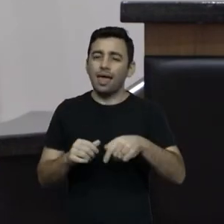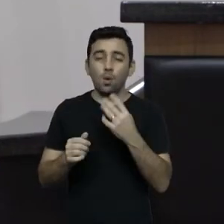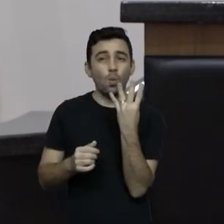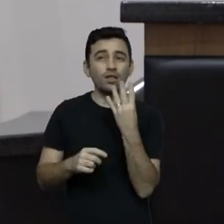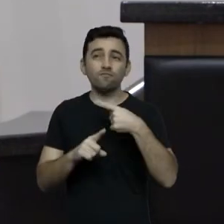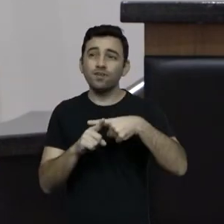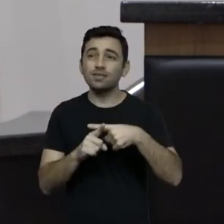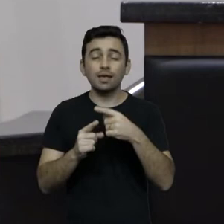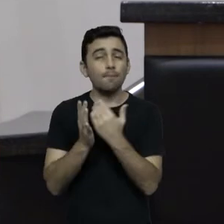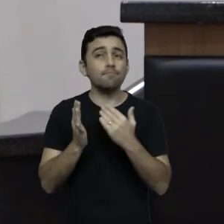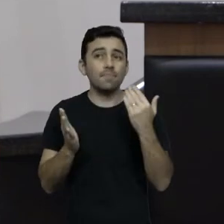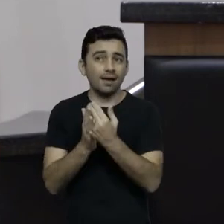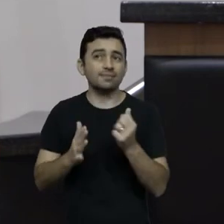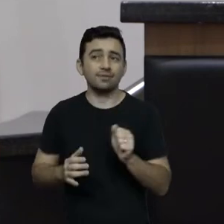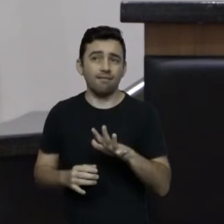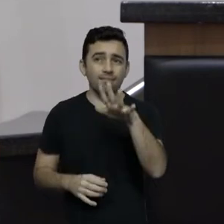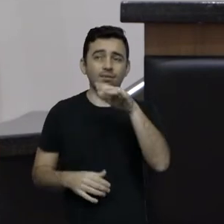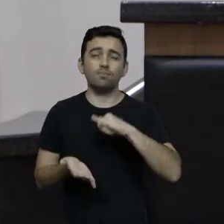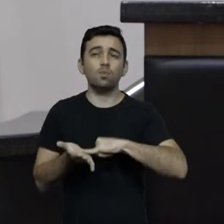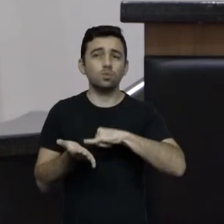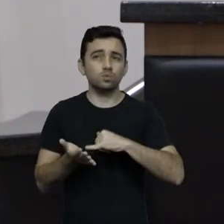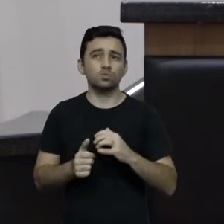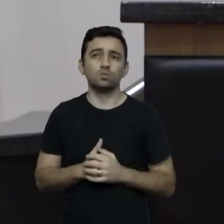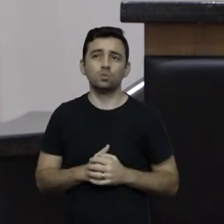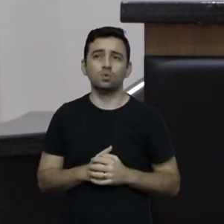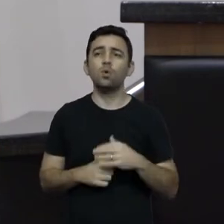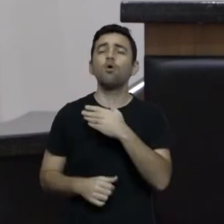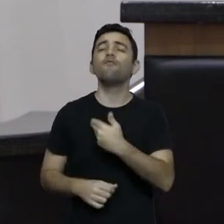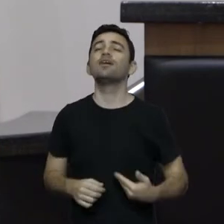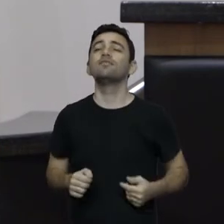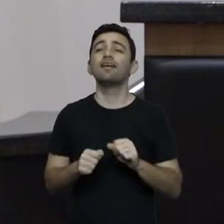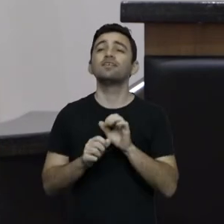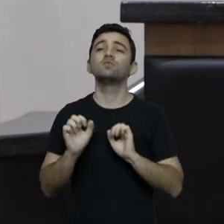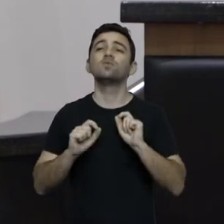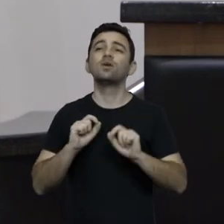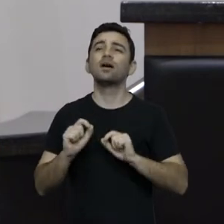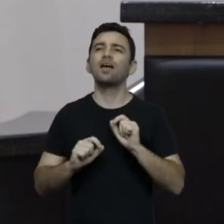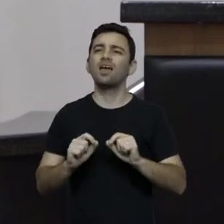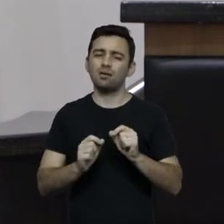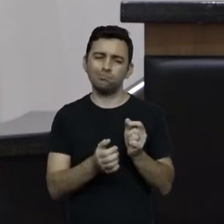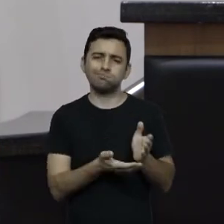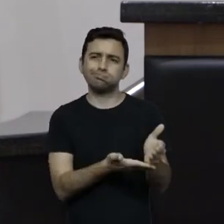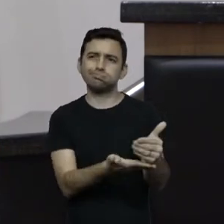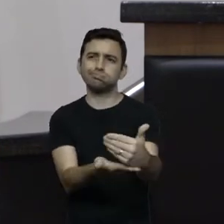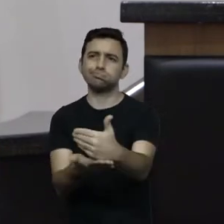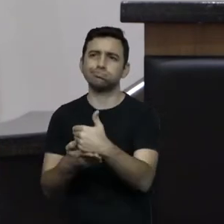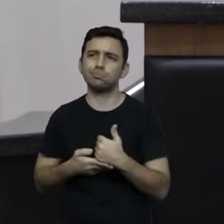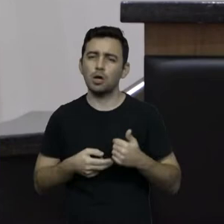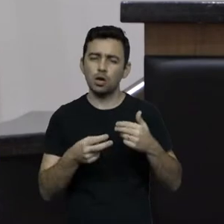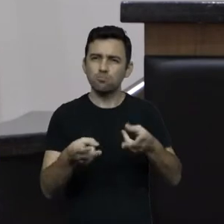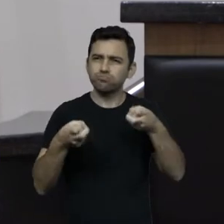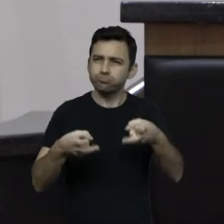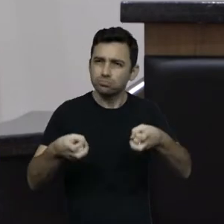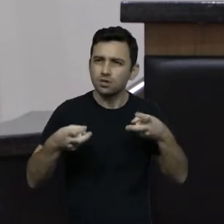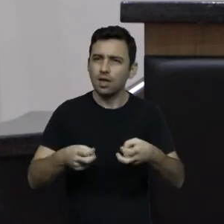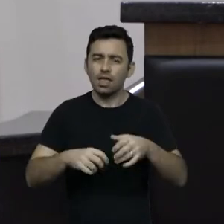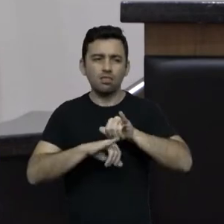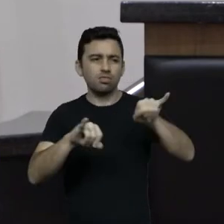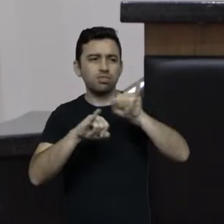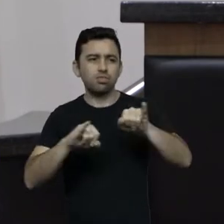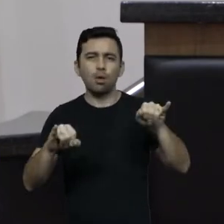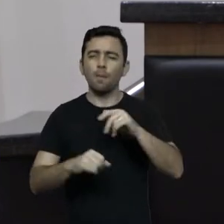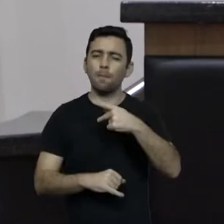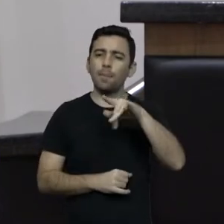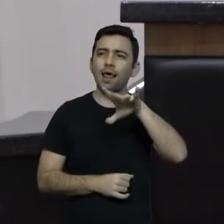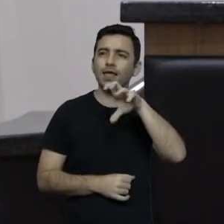mais caro quatro vezes mais imposto e o que que o governo faz arrecada imposto pago comprar política fazer pano